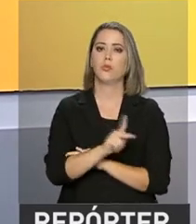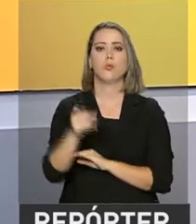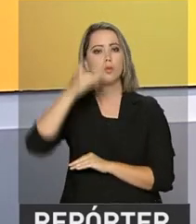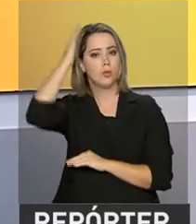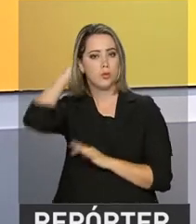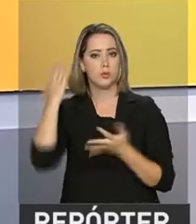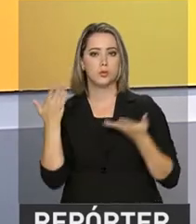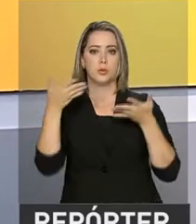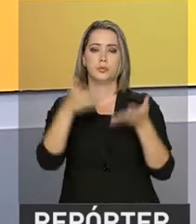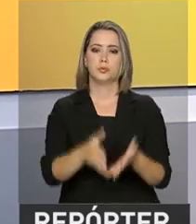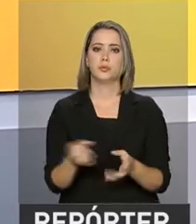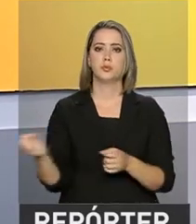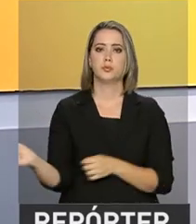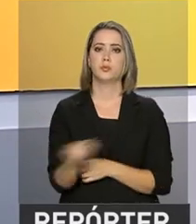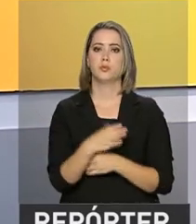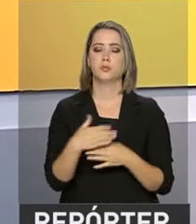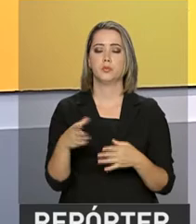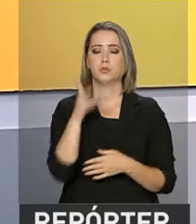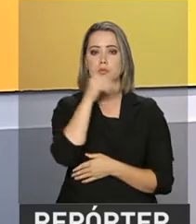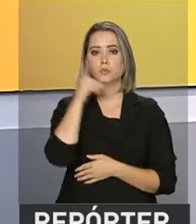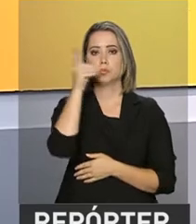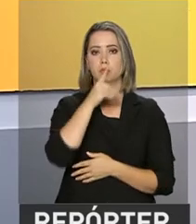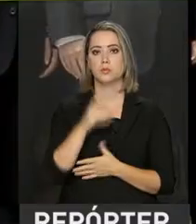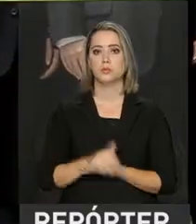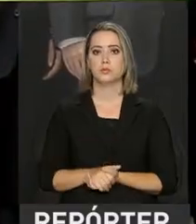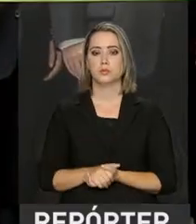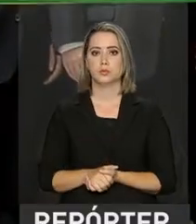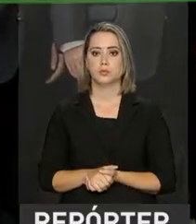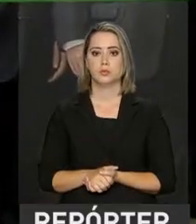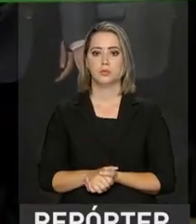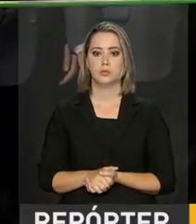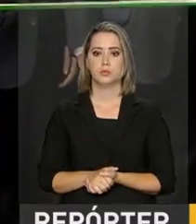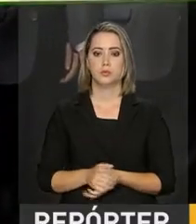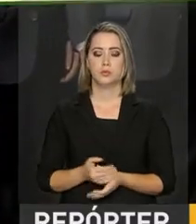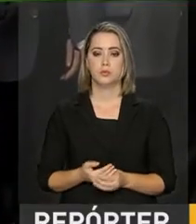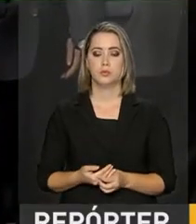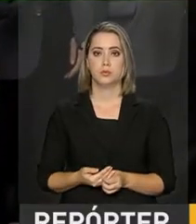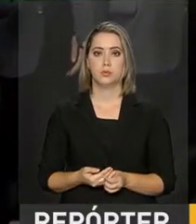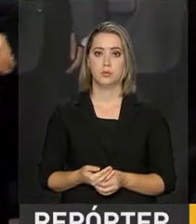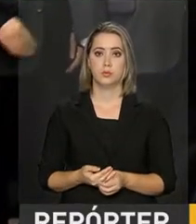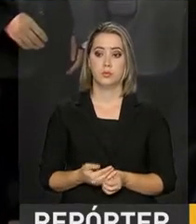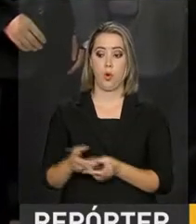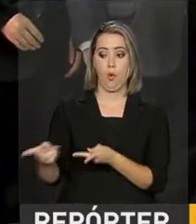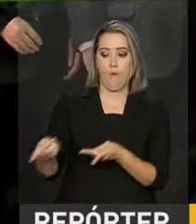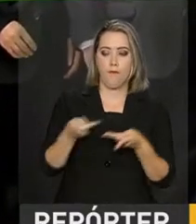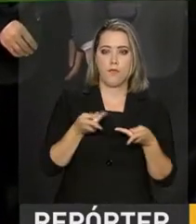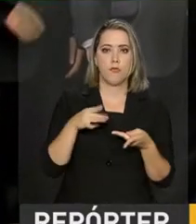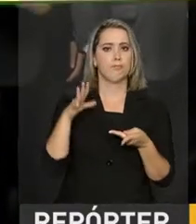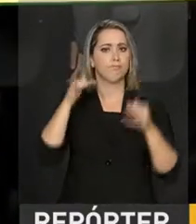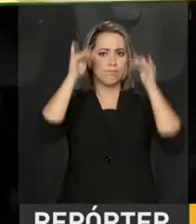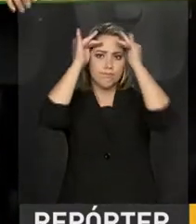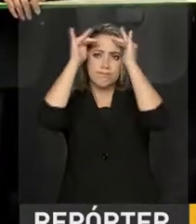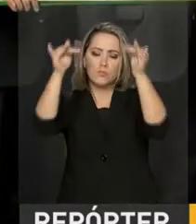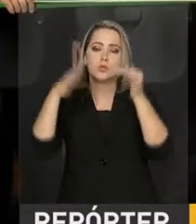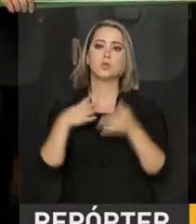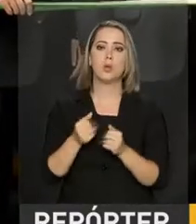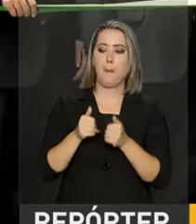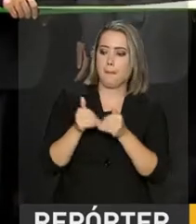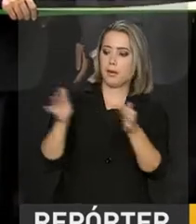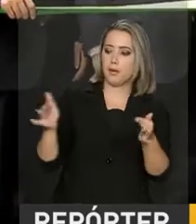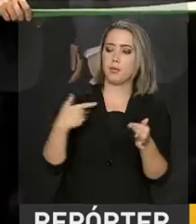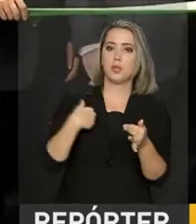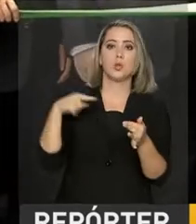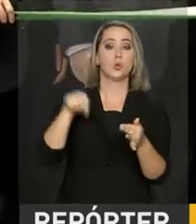participou da inauguração do este domingo convidado de honra para a cerimônia de inauguração da japan